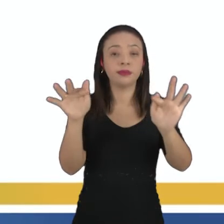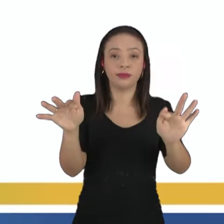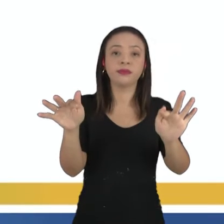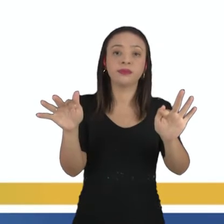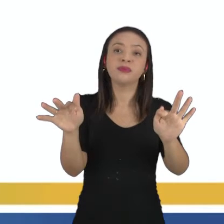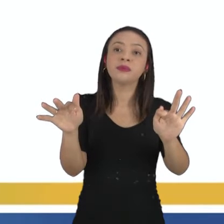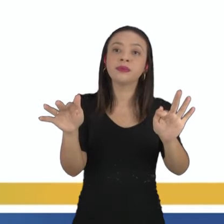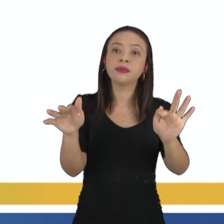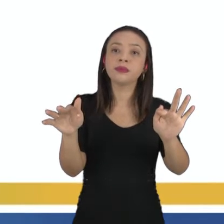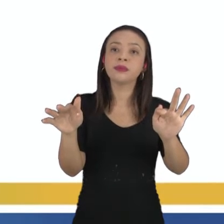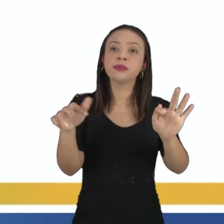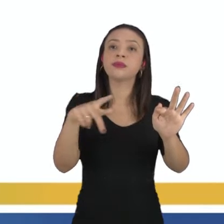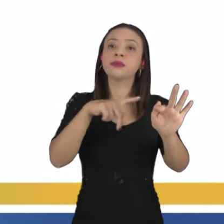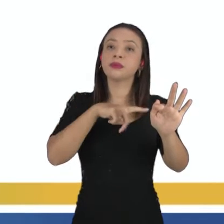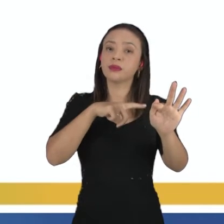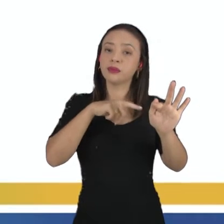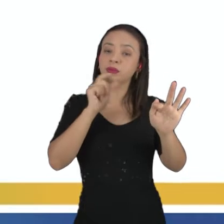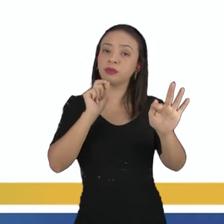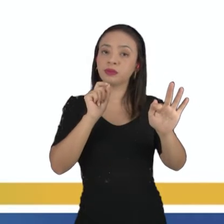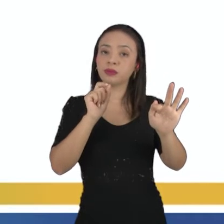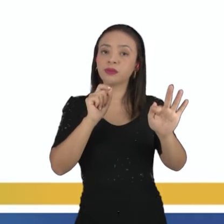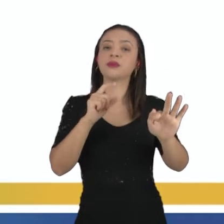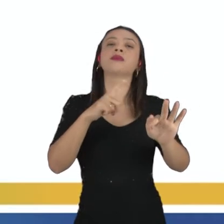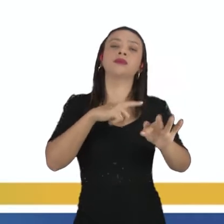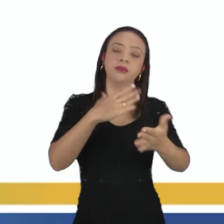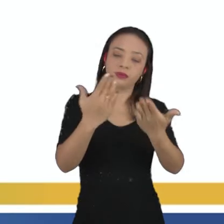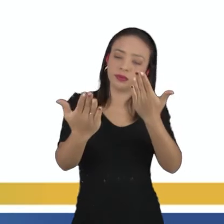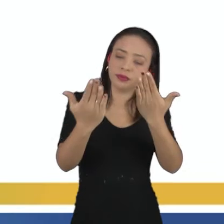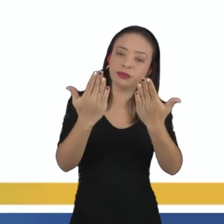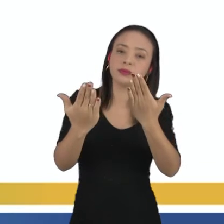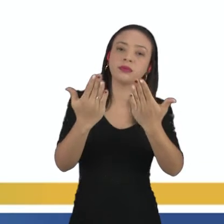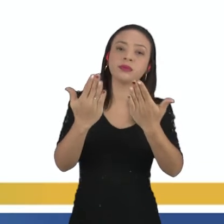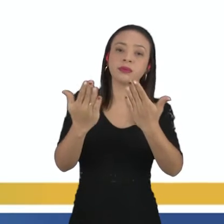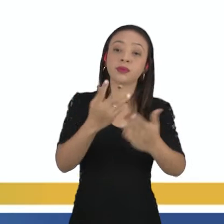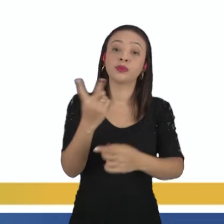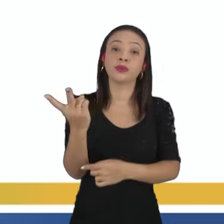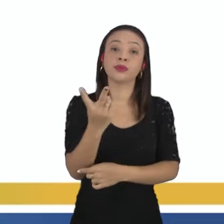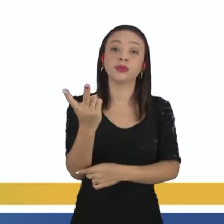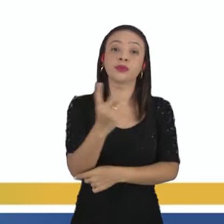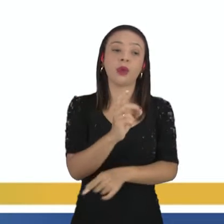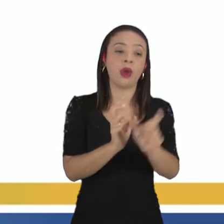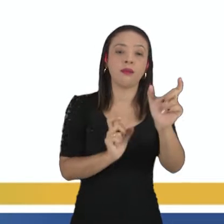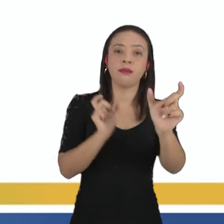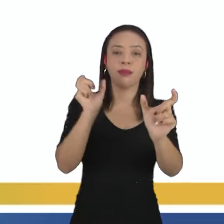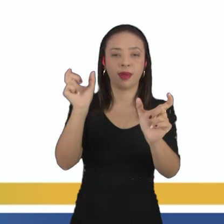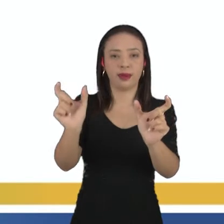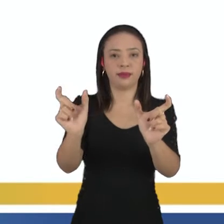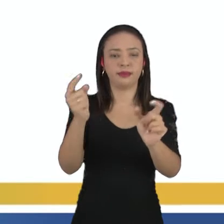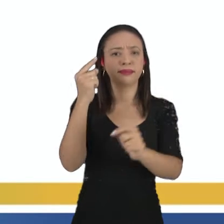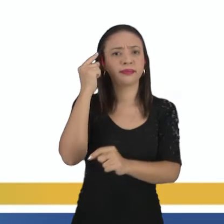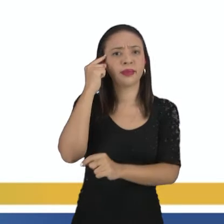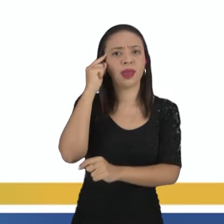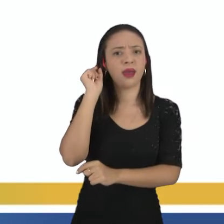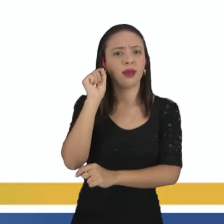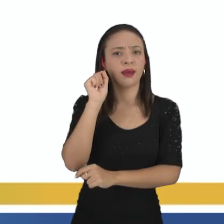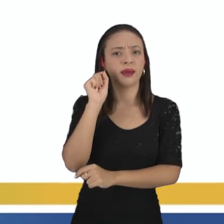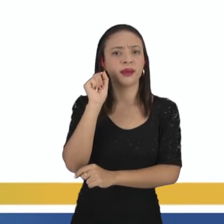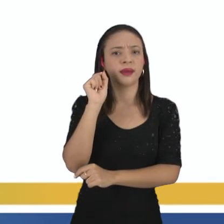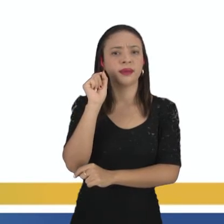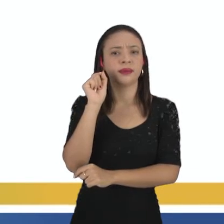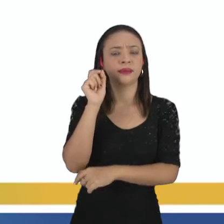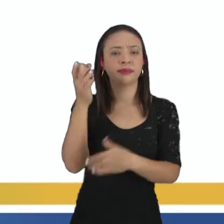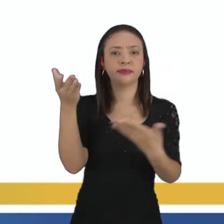da frase, ele quis fazer uma comparação entre dois termos. Imaginemos que